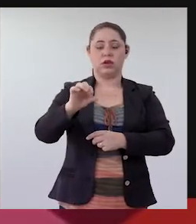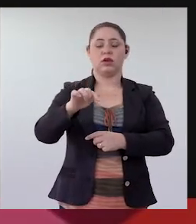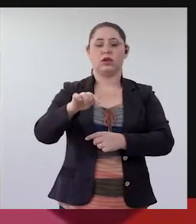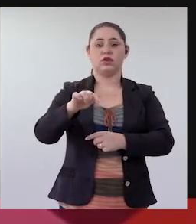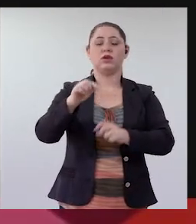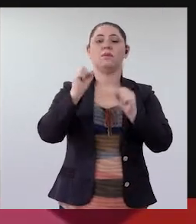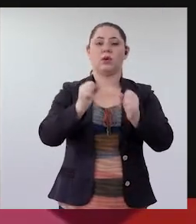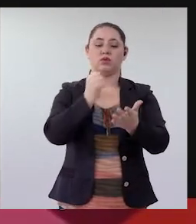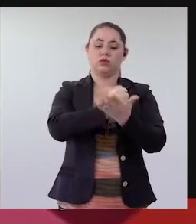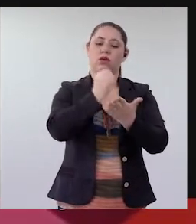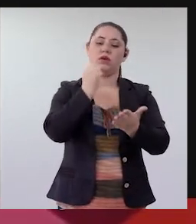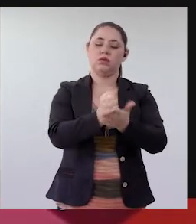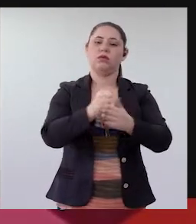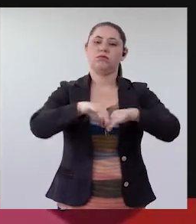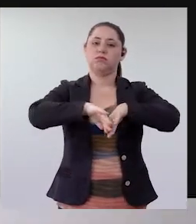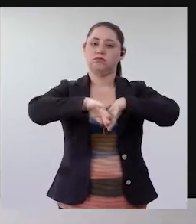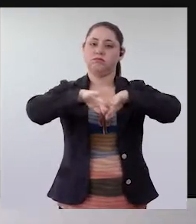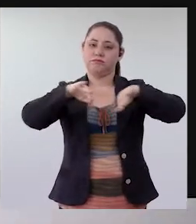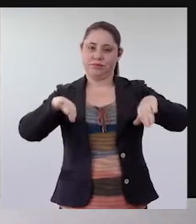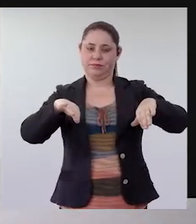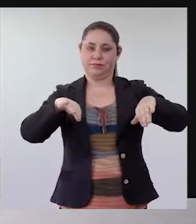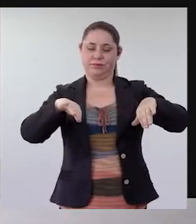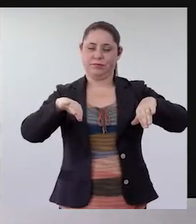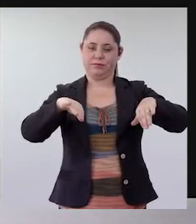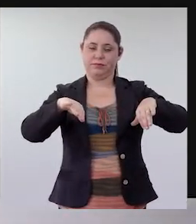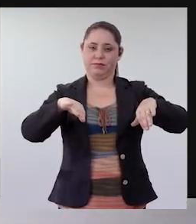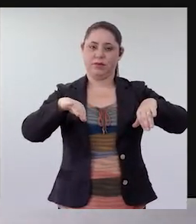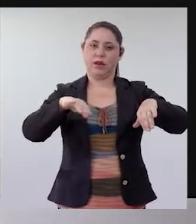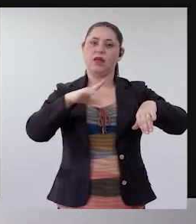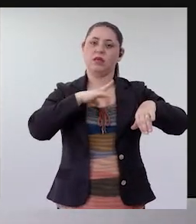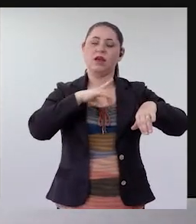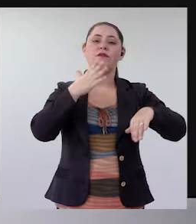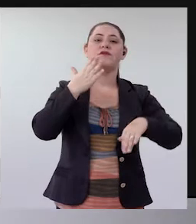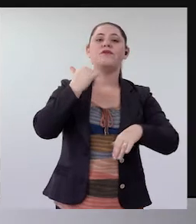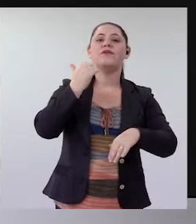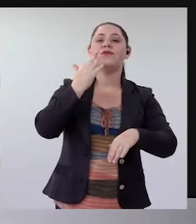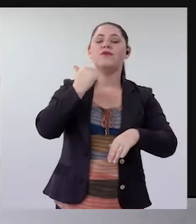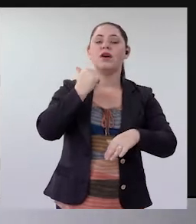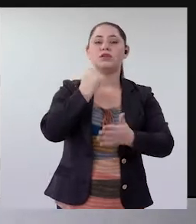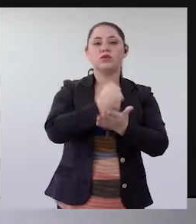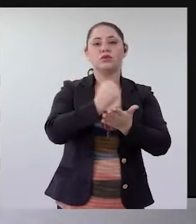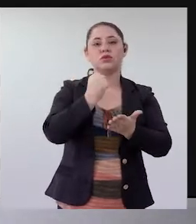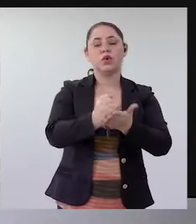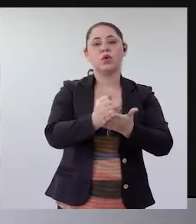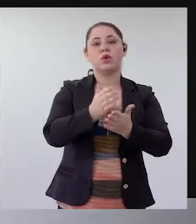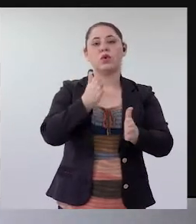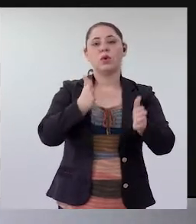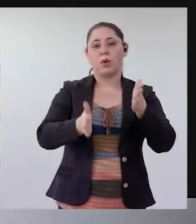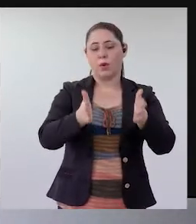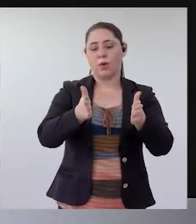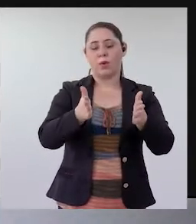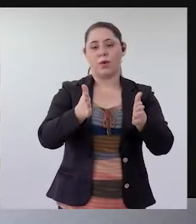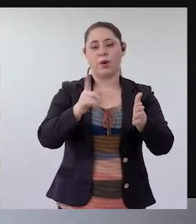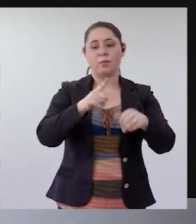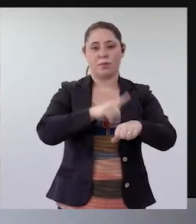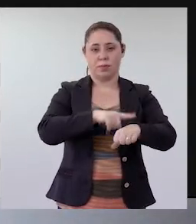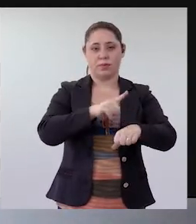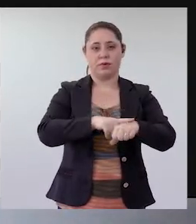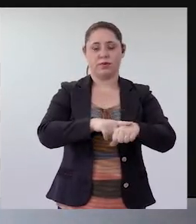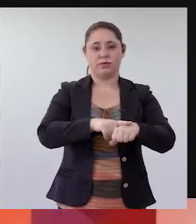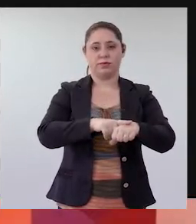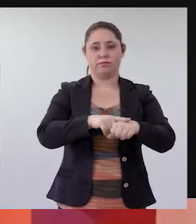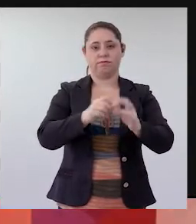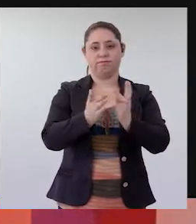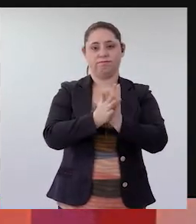esse feito em cartório, né. Então, isso há uma facilitação, né, da realização do